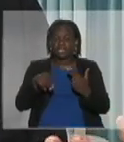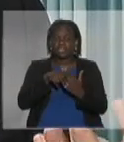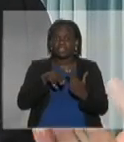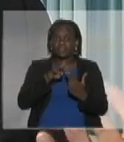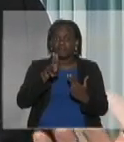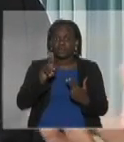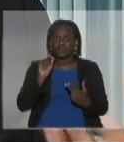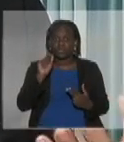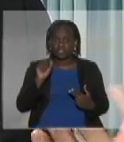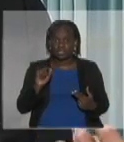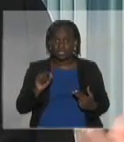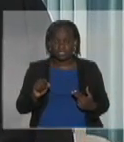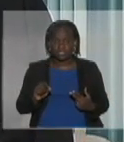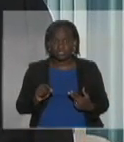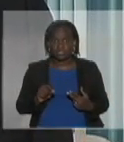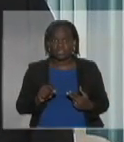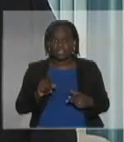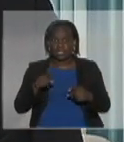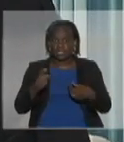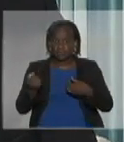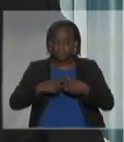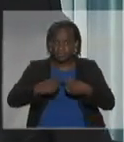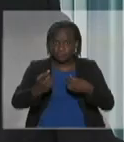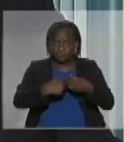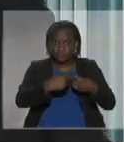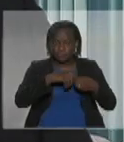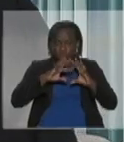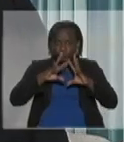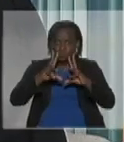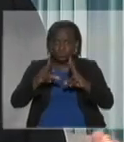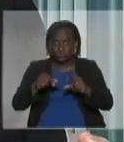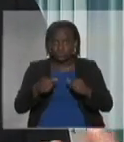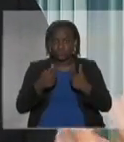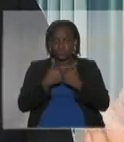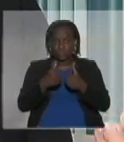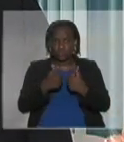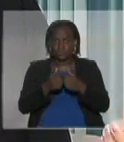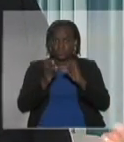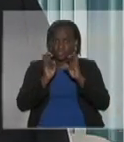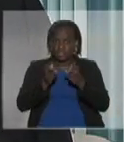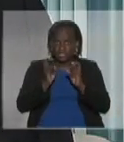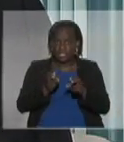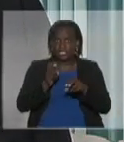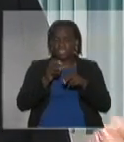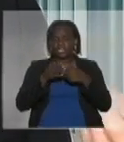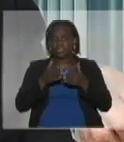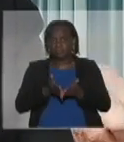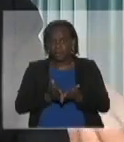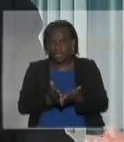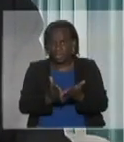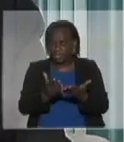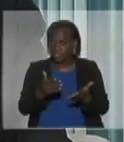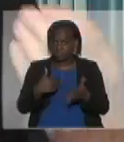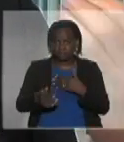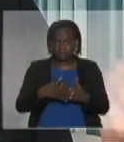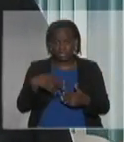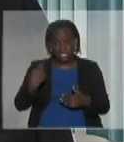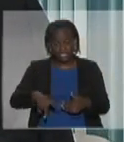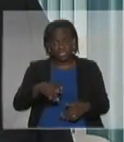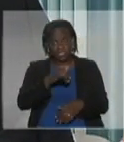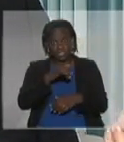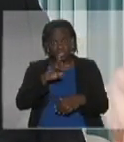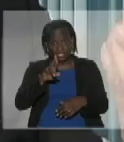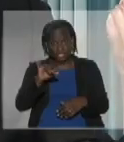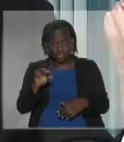único é integrar todos os modais de transporte, seja ele